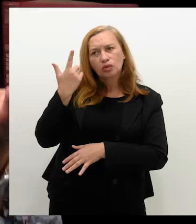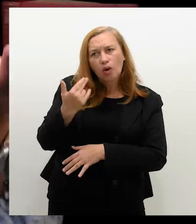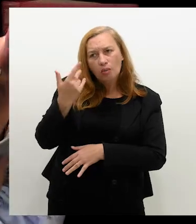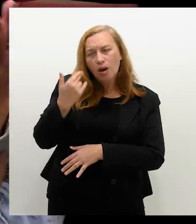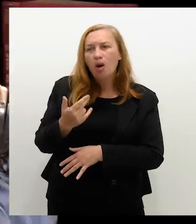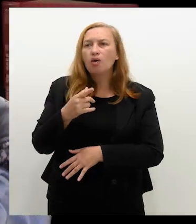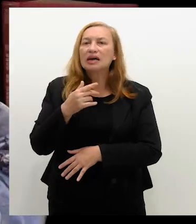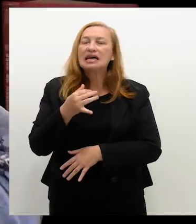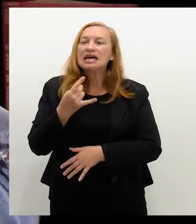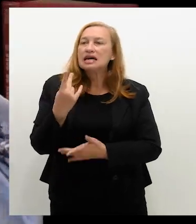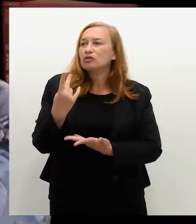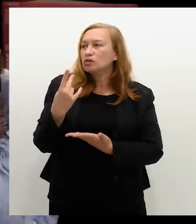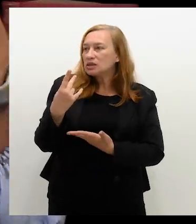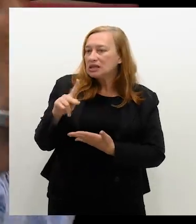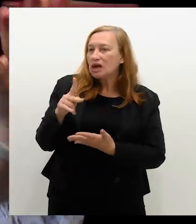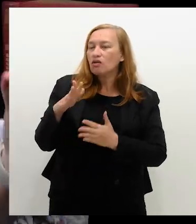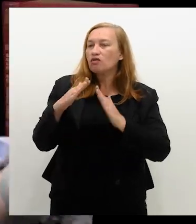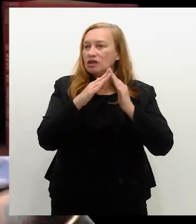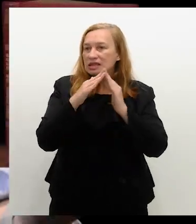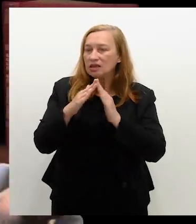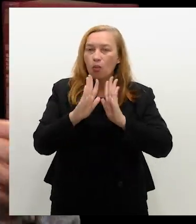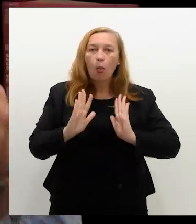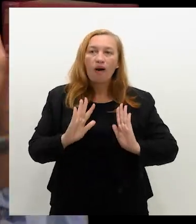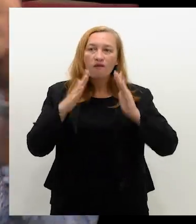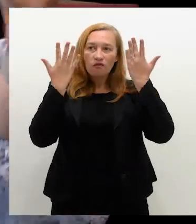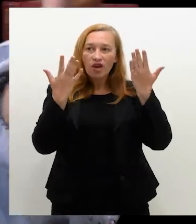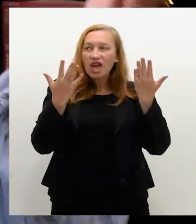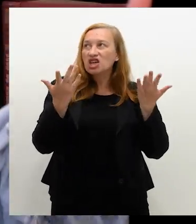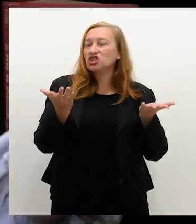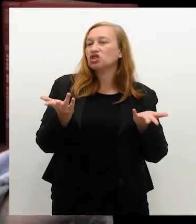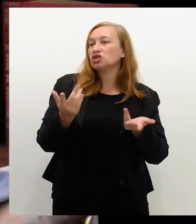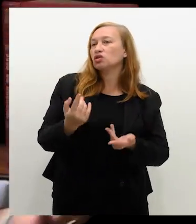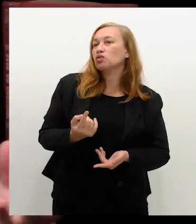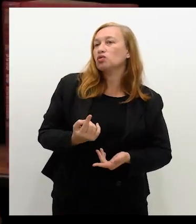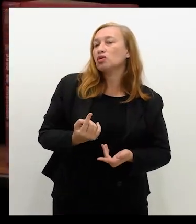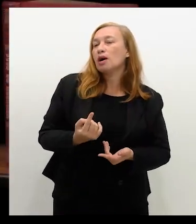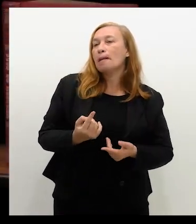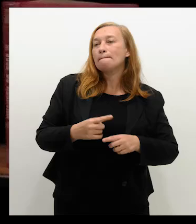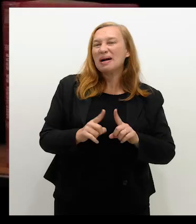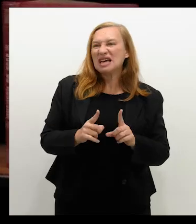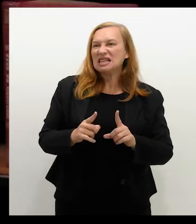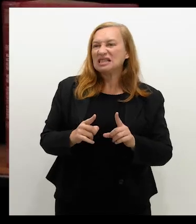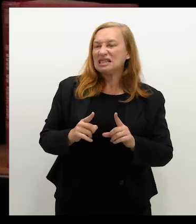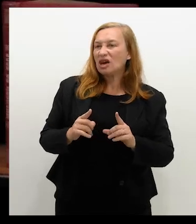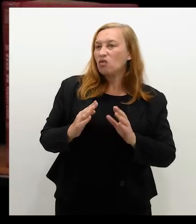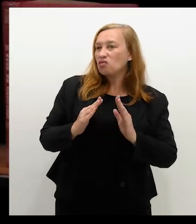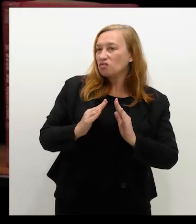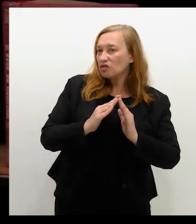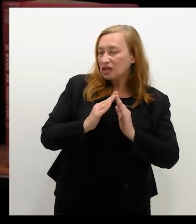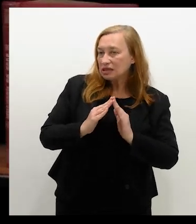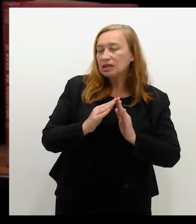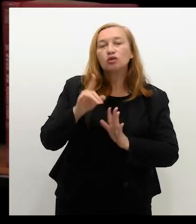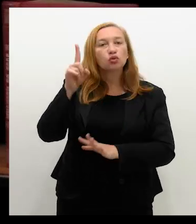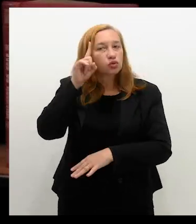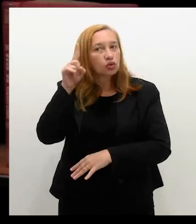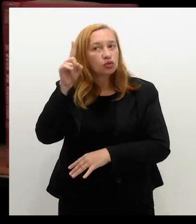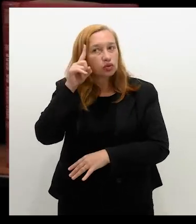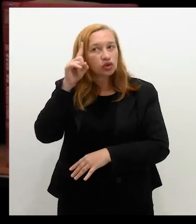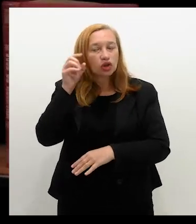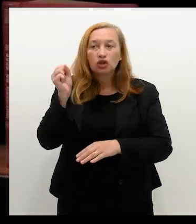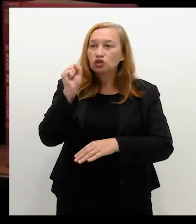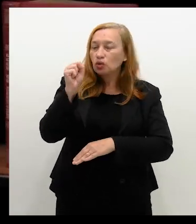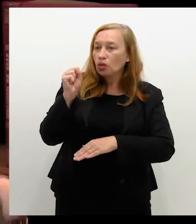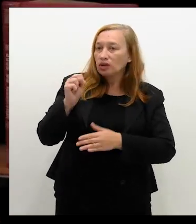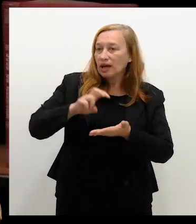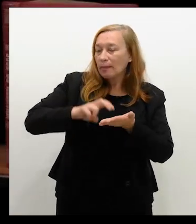claro, o seu vizinho deu uma festa, é uma ocasião, a outra. Agora, se é aquele vizinho que todo dia, das 8 da manhã às